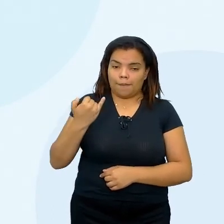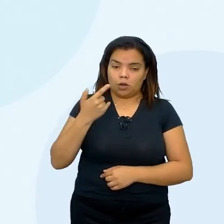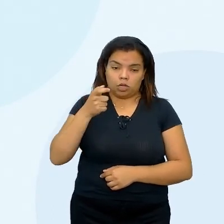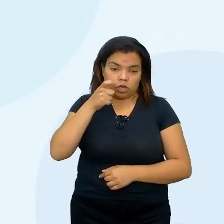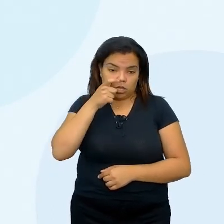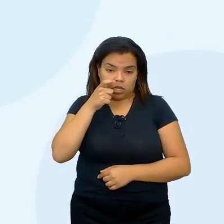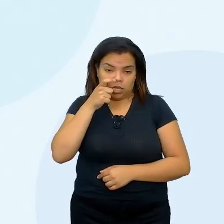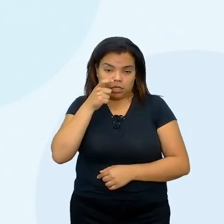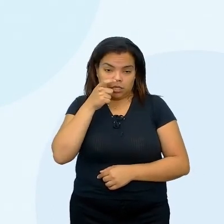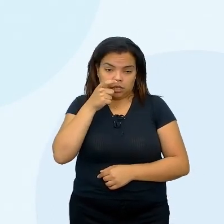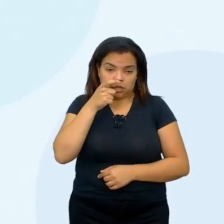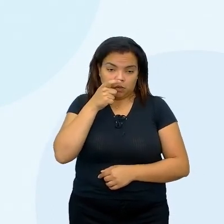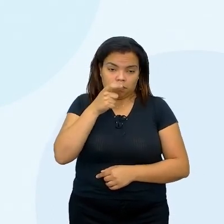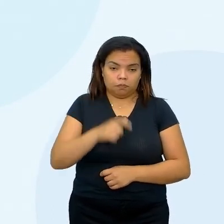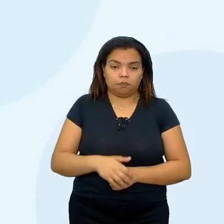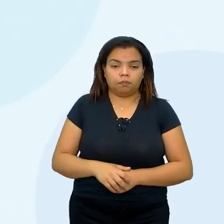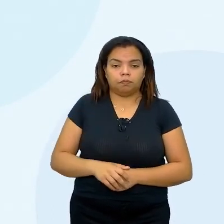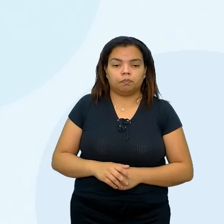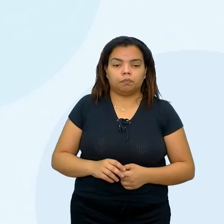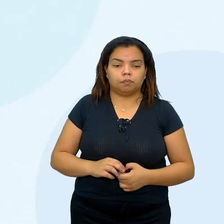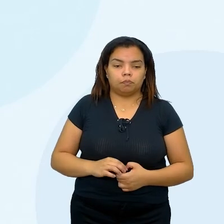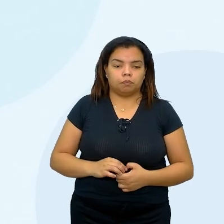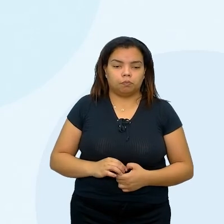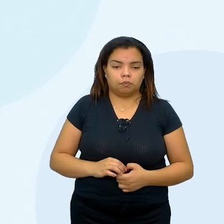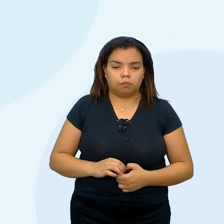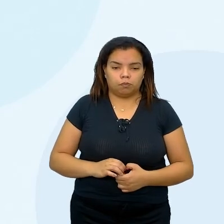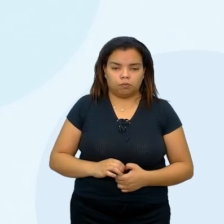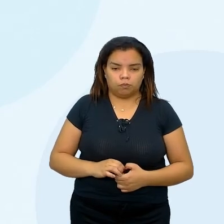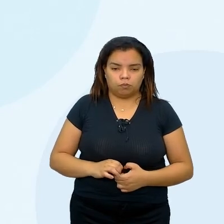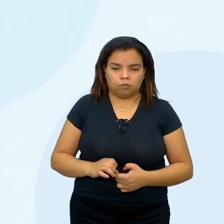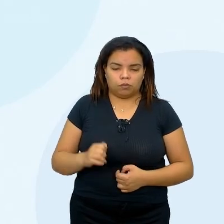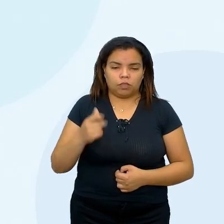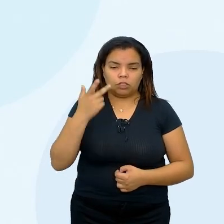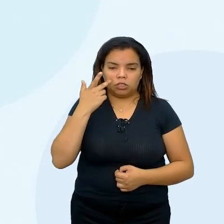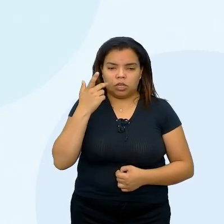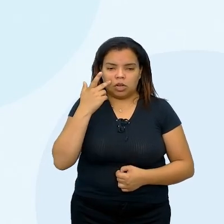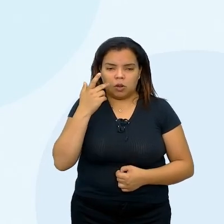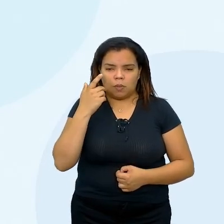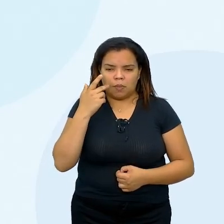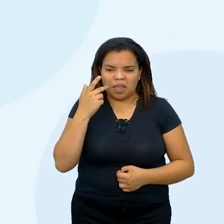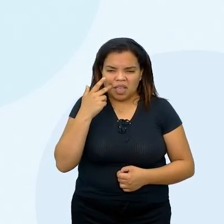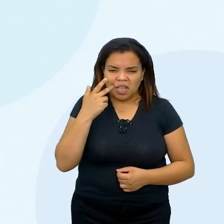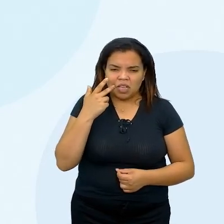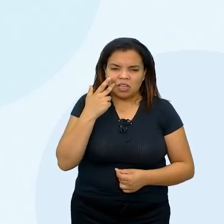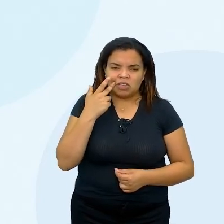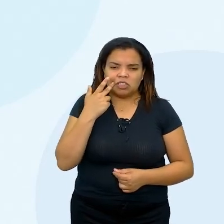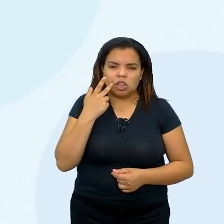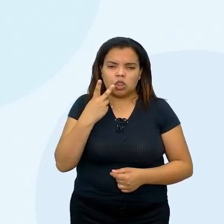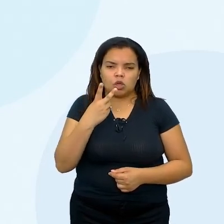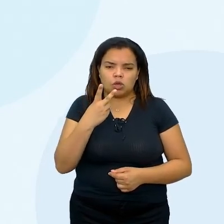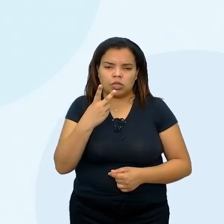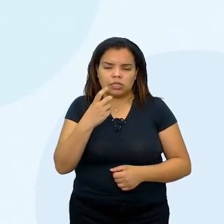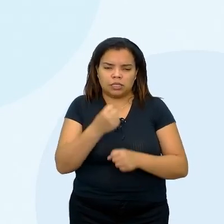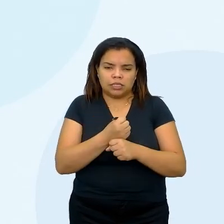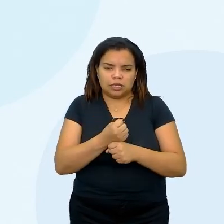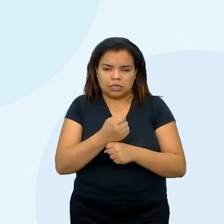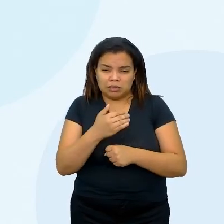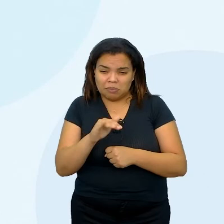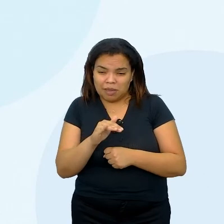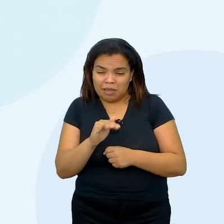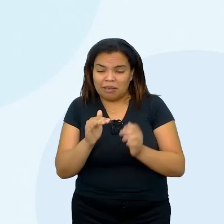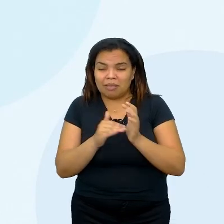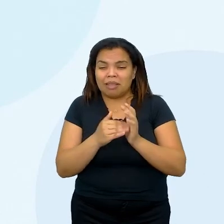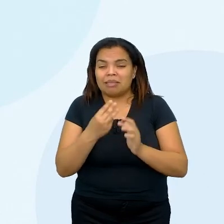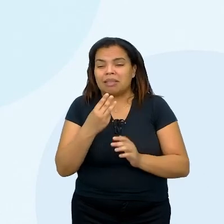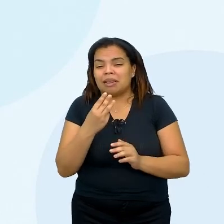e que faça, então, o diagnóstico correto. Geralmente, esse diagnóstico leva de 2 anos e meio a 3 anos. Então, o